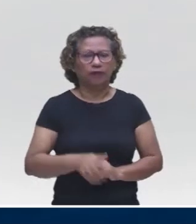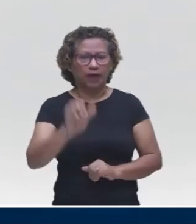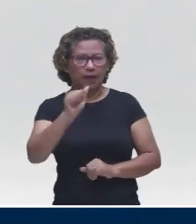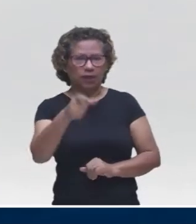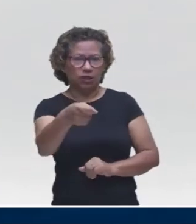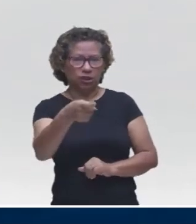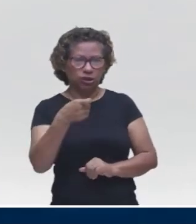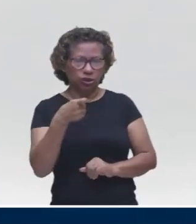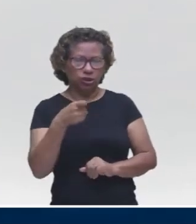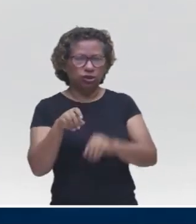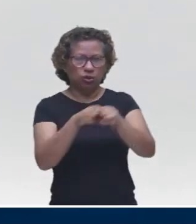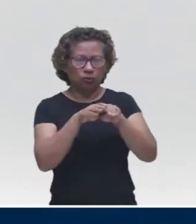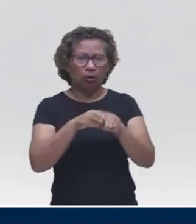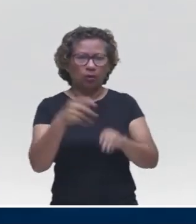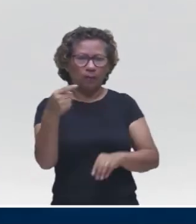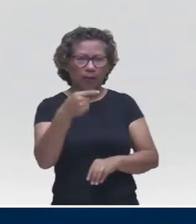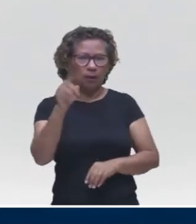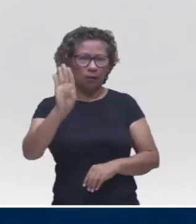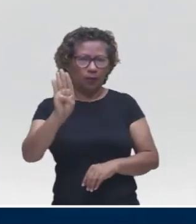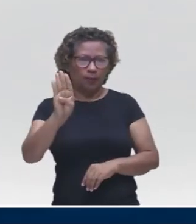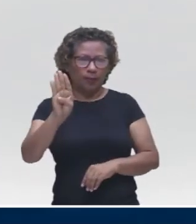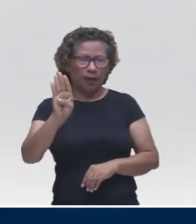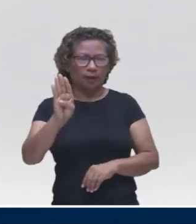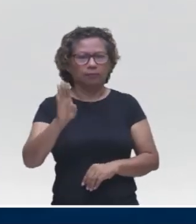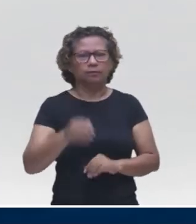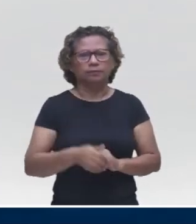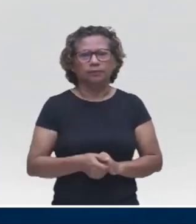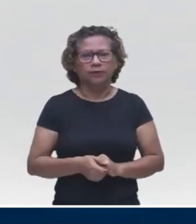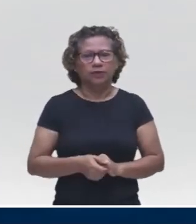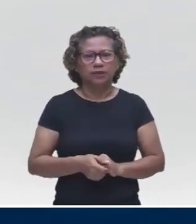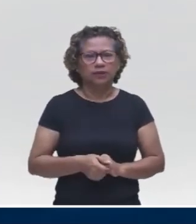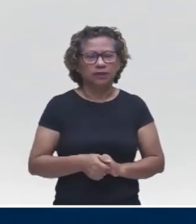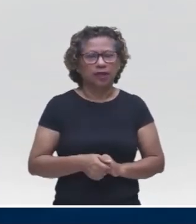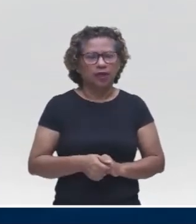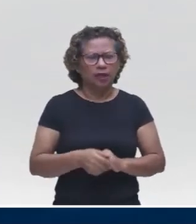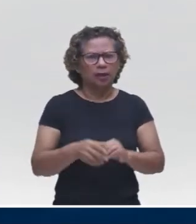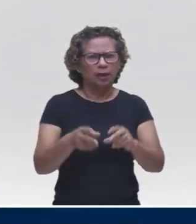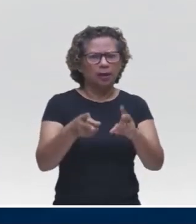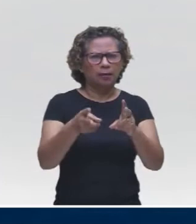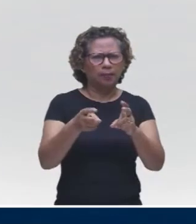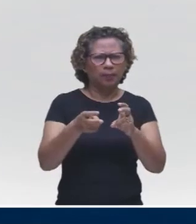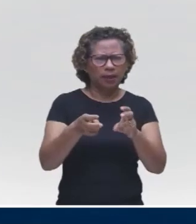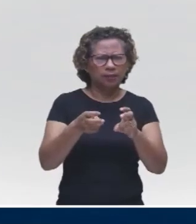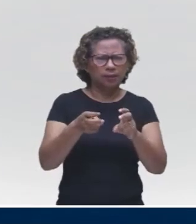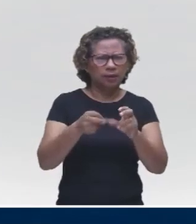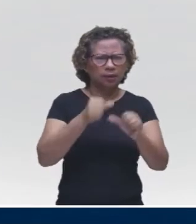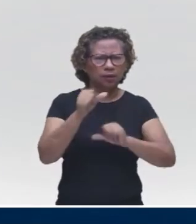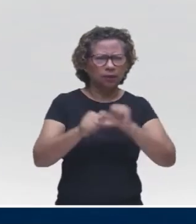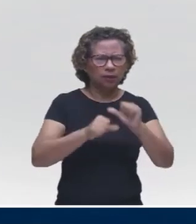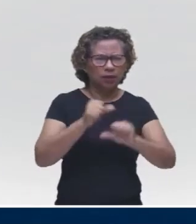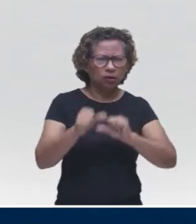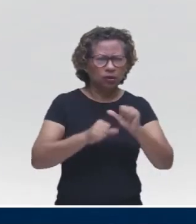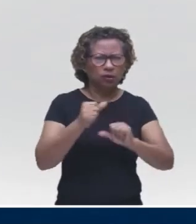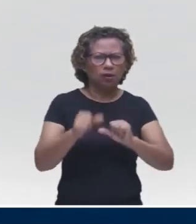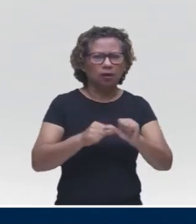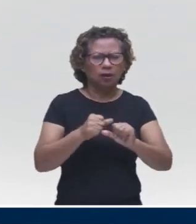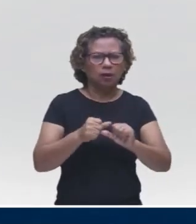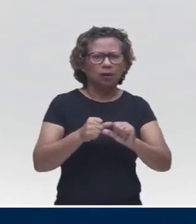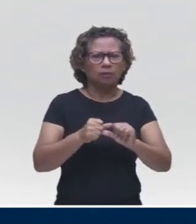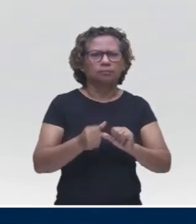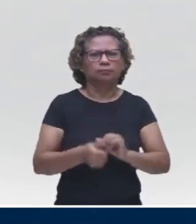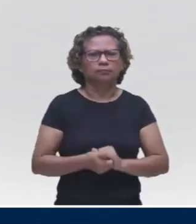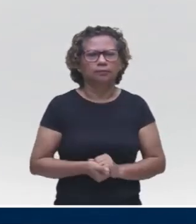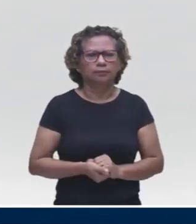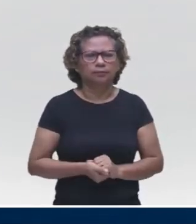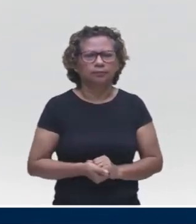b. Pego o a que está multiplicando o x e passo para o segundo membro dividindo. X vai ser igual